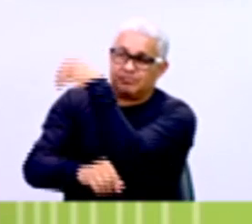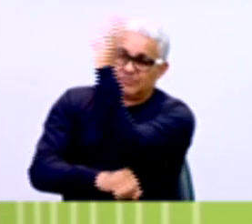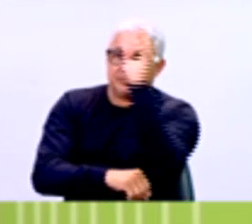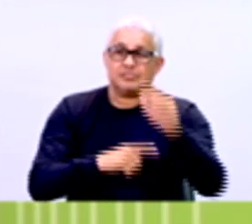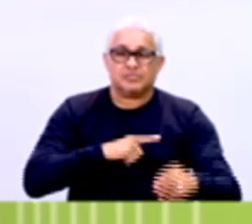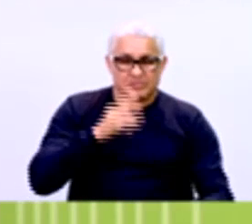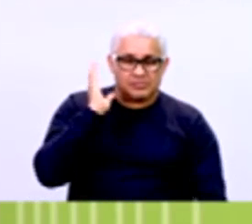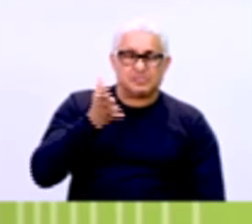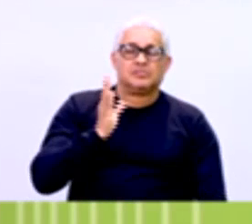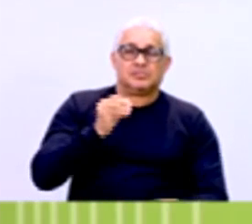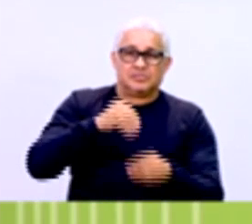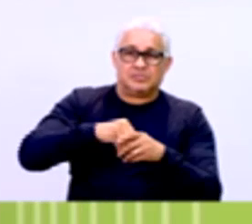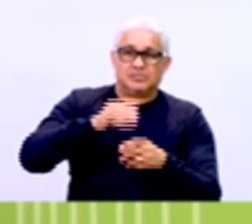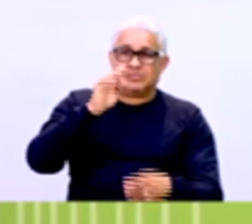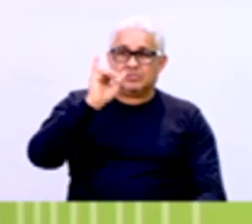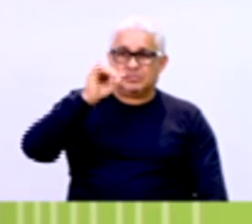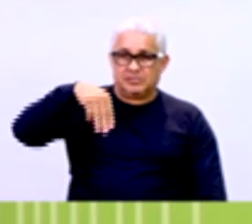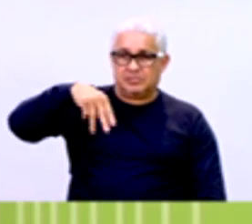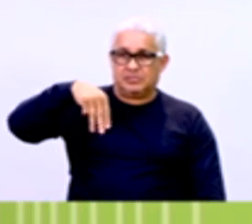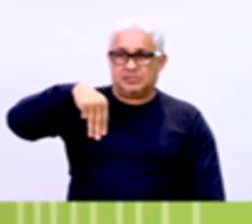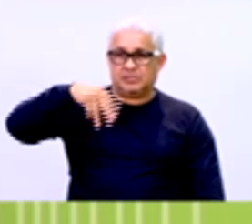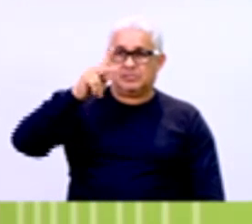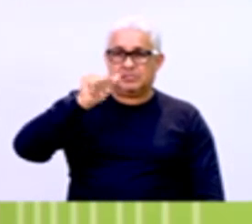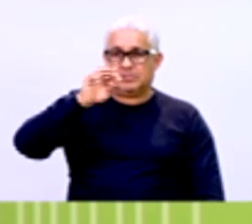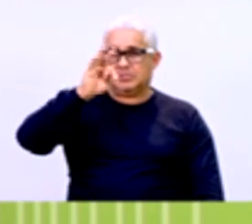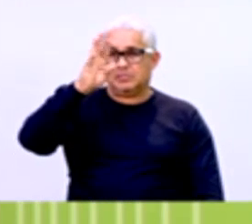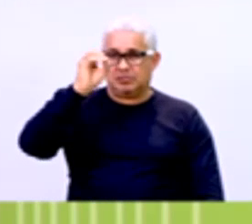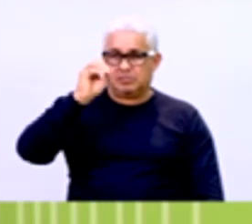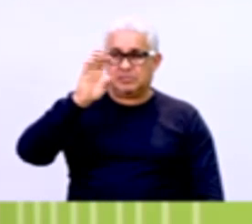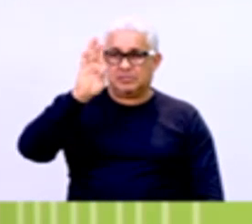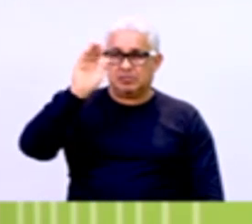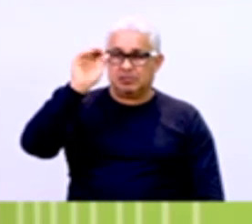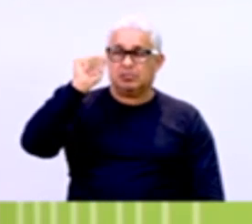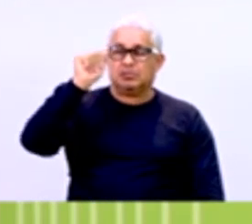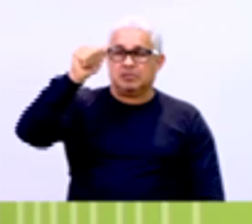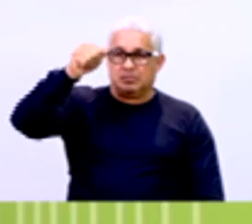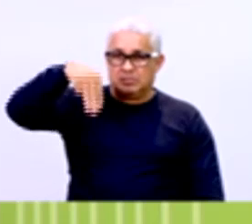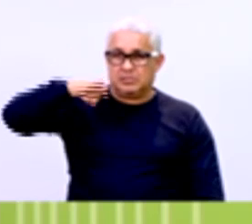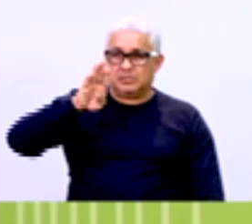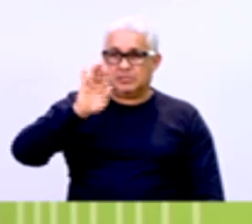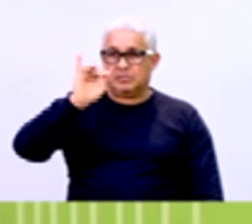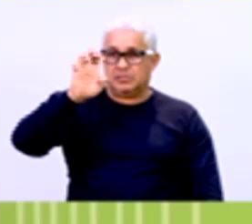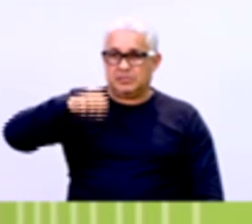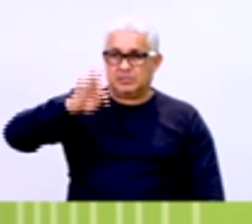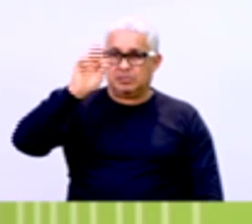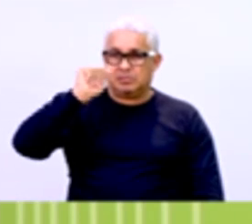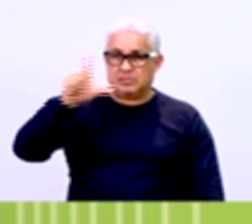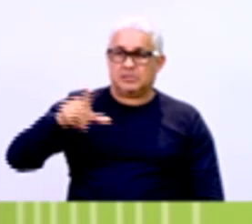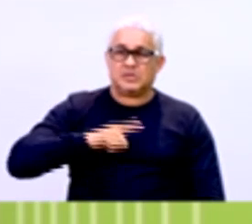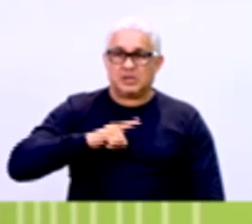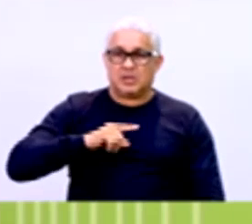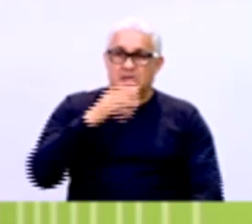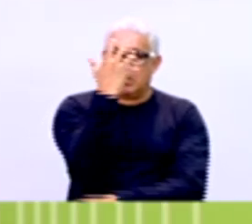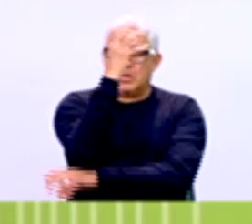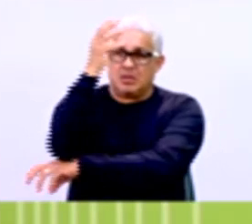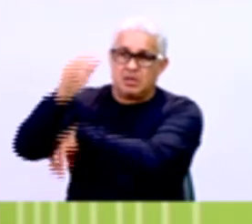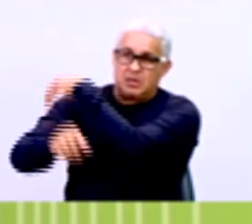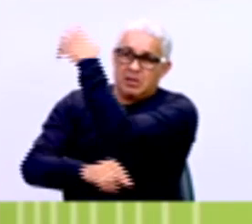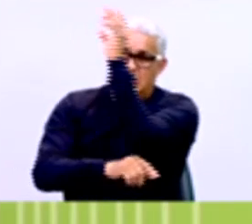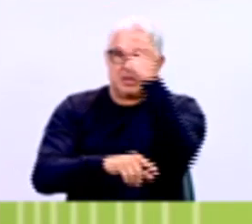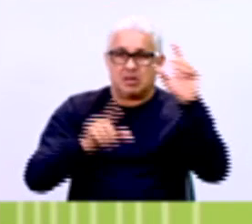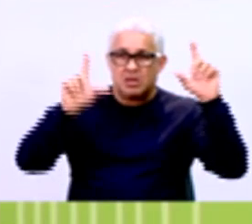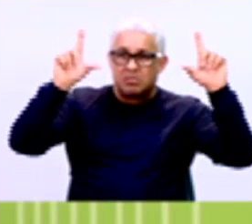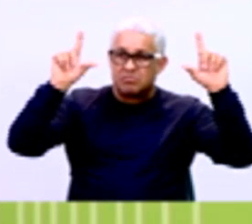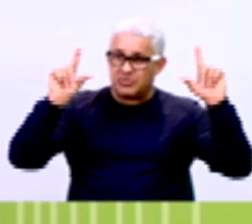impacto ambiental mínimo, não é? Por exemplo, há uma diminuição nas florestas, né, na quantidade de árvores,